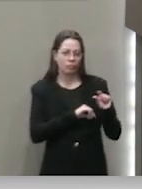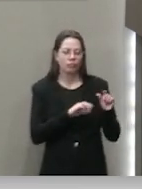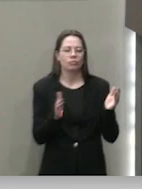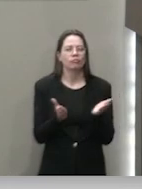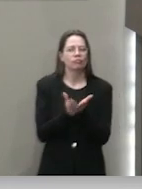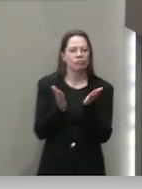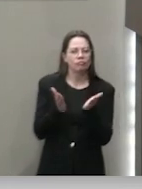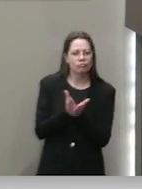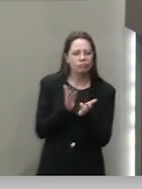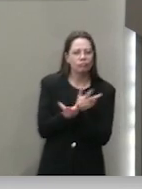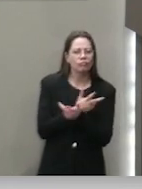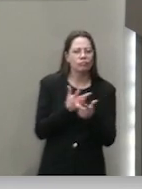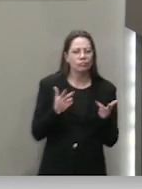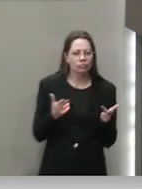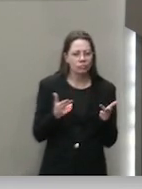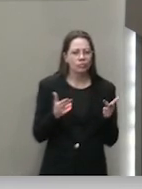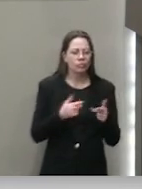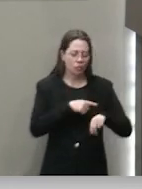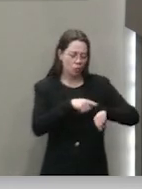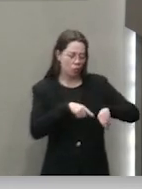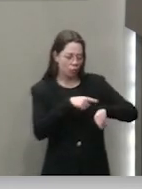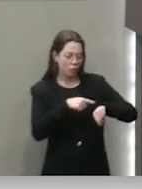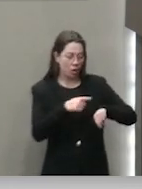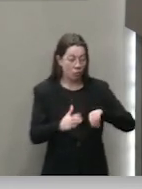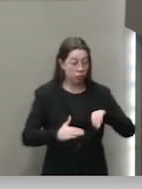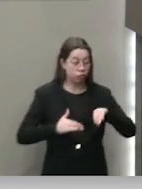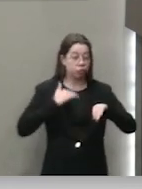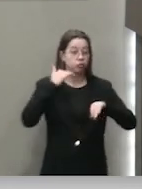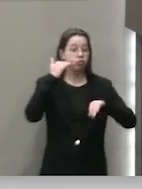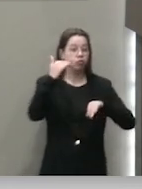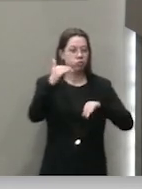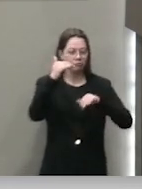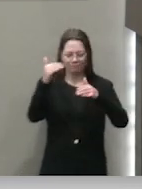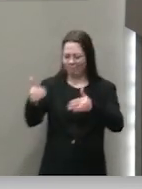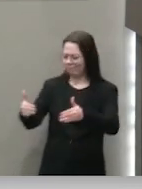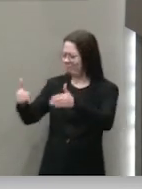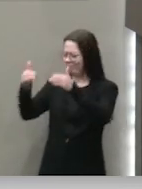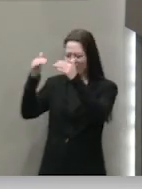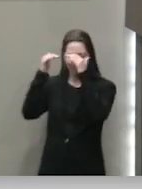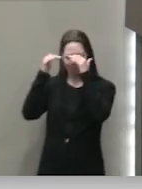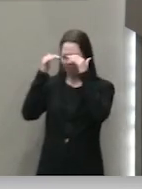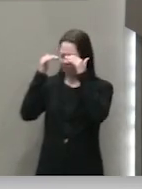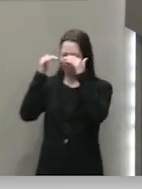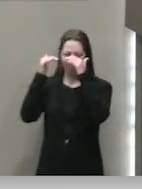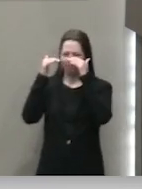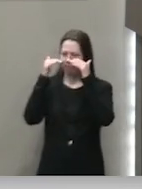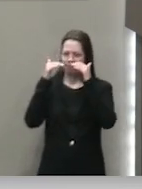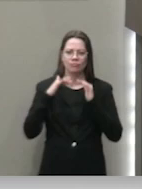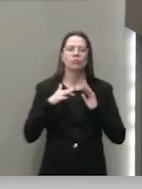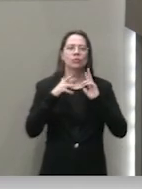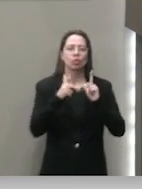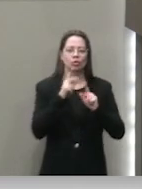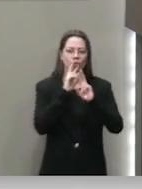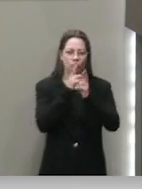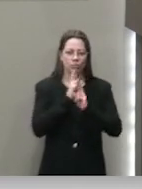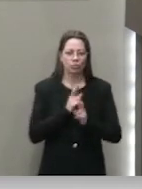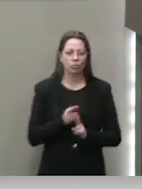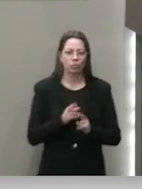precarização, as cargas horárias elevadas e o desrespeito. Tudo isso resulta